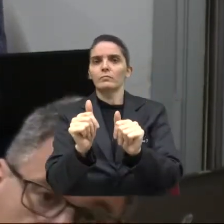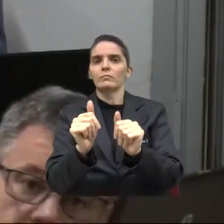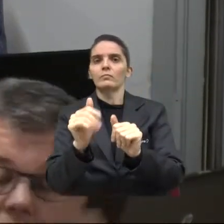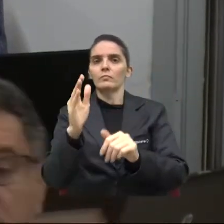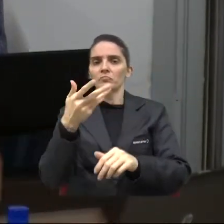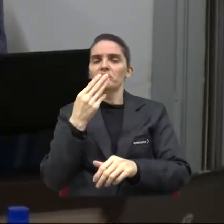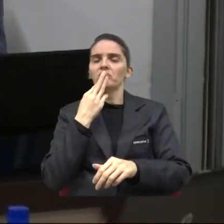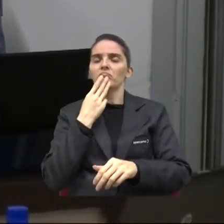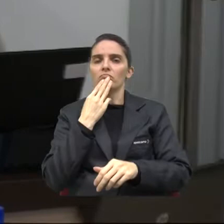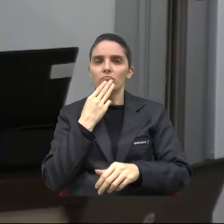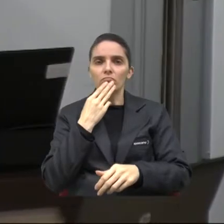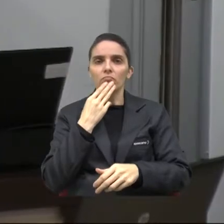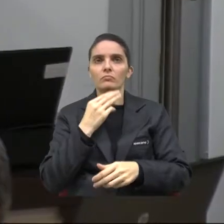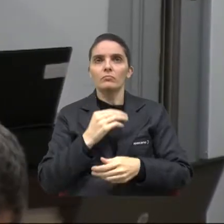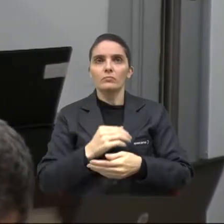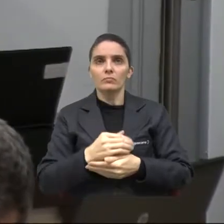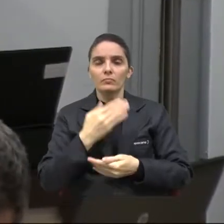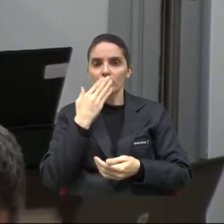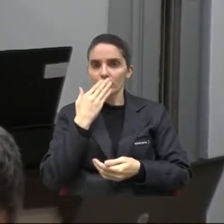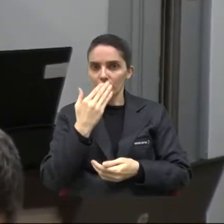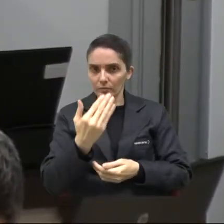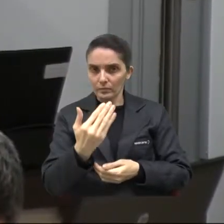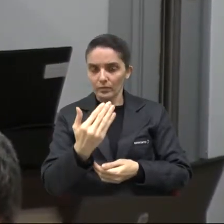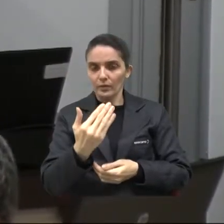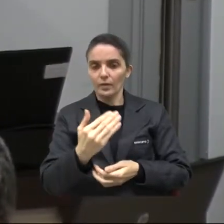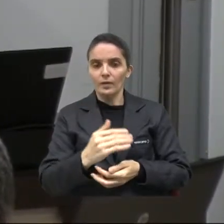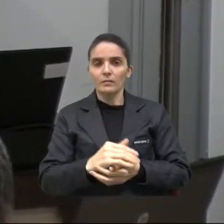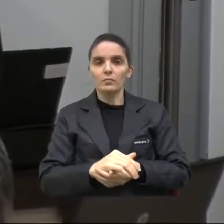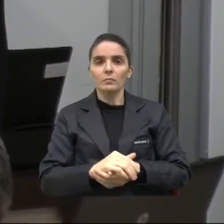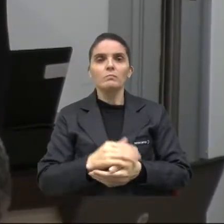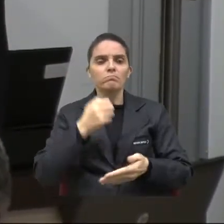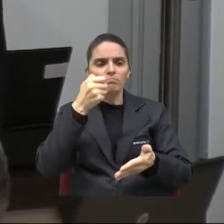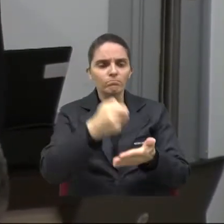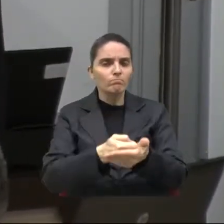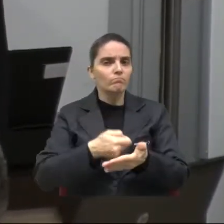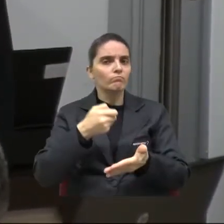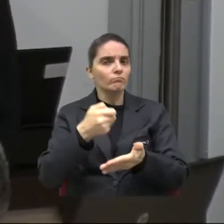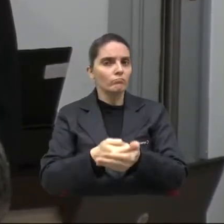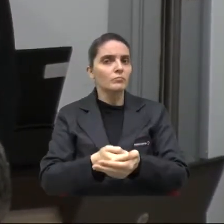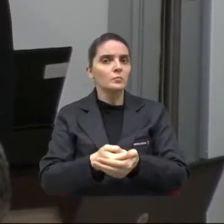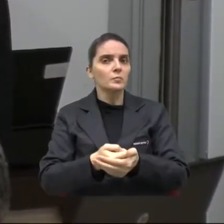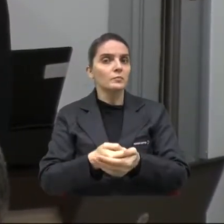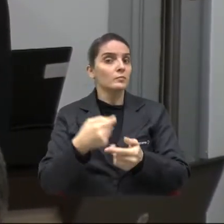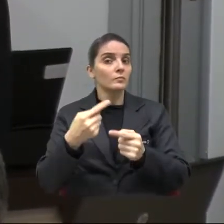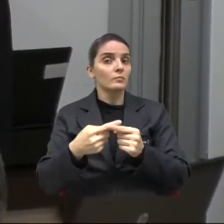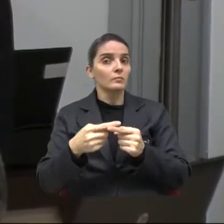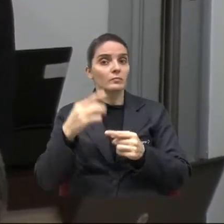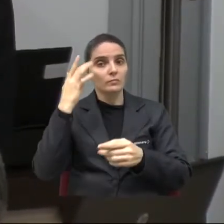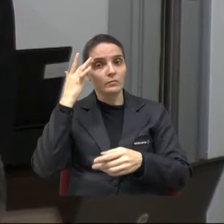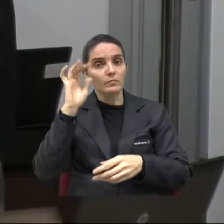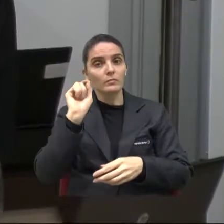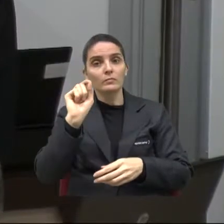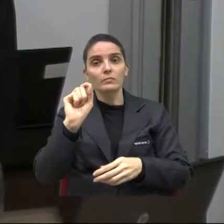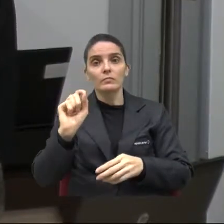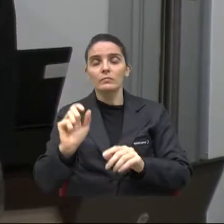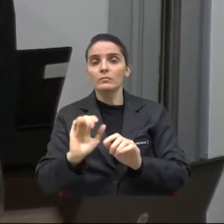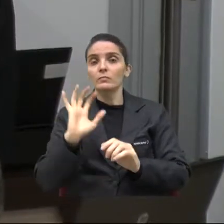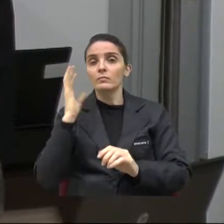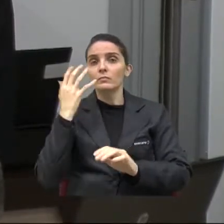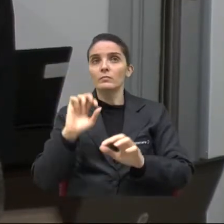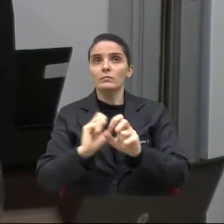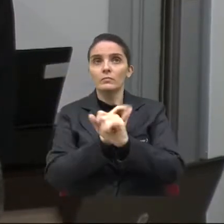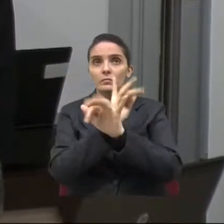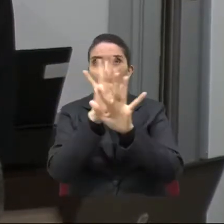Vaguinho, o meu pedido, o senhor fique em cima, porque eu não sei o que aconteceu com a lei de transparência